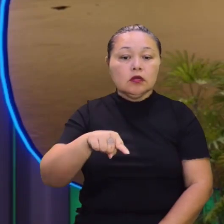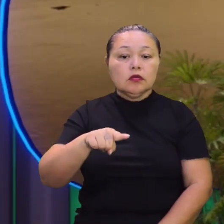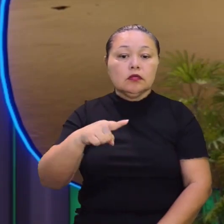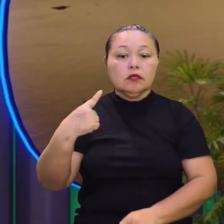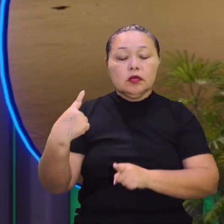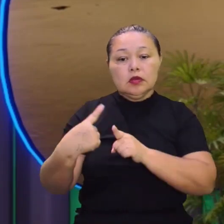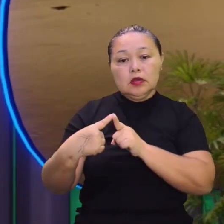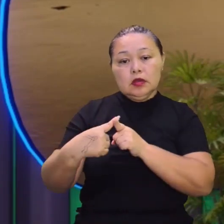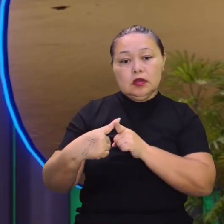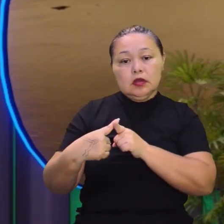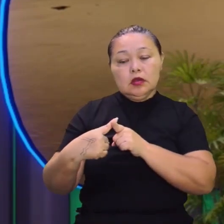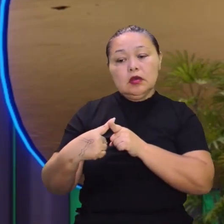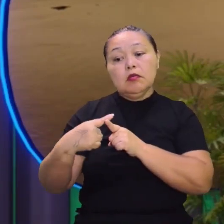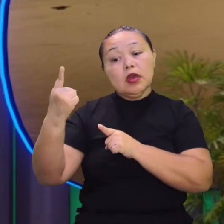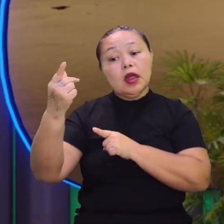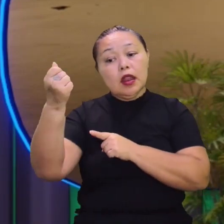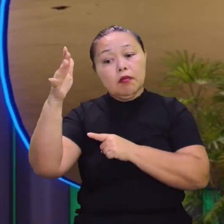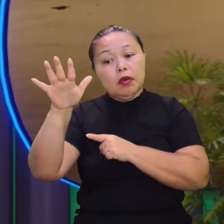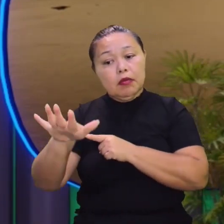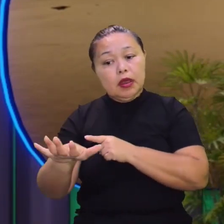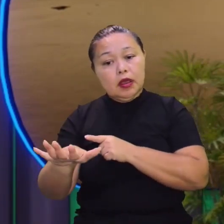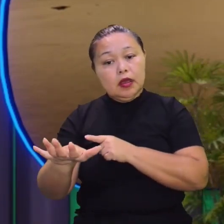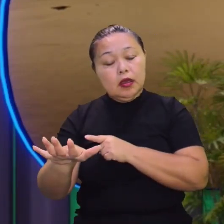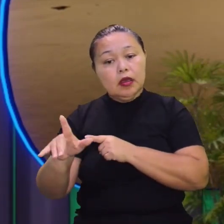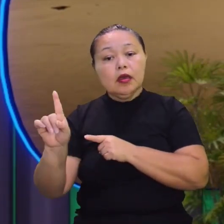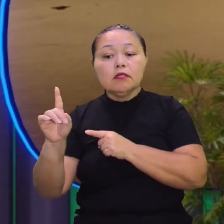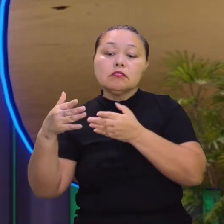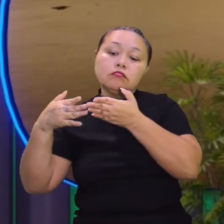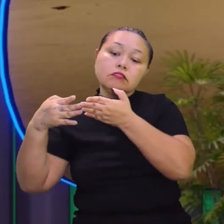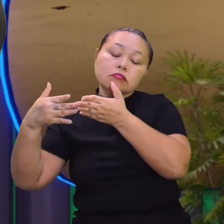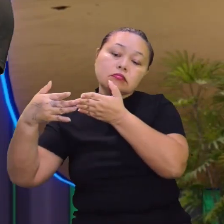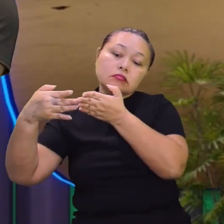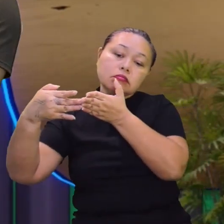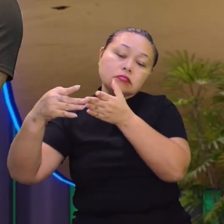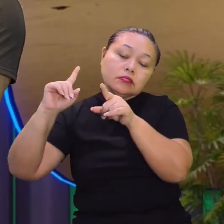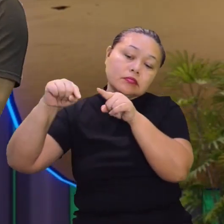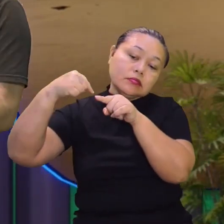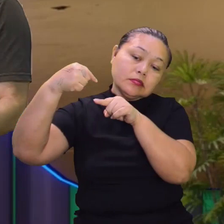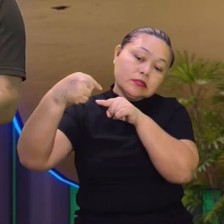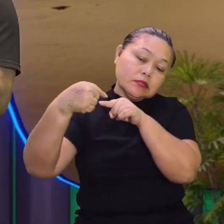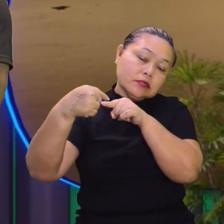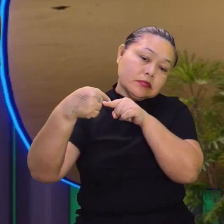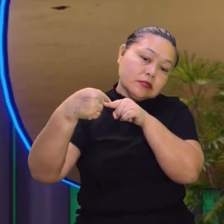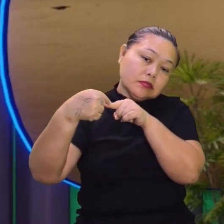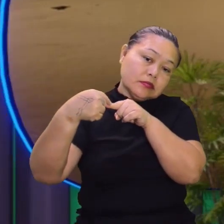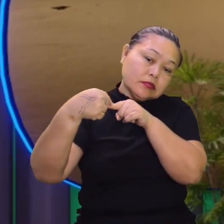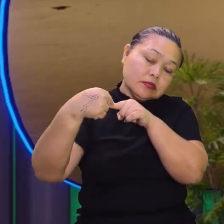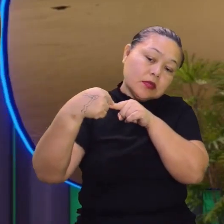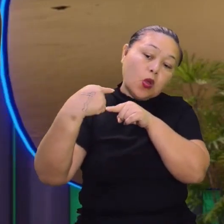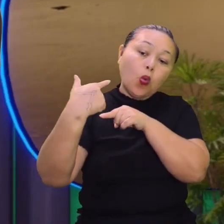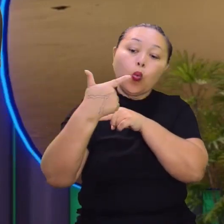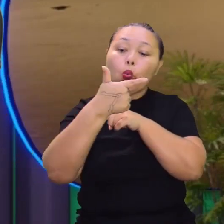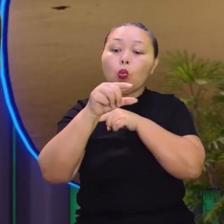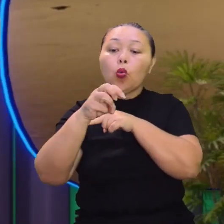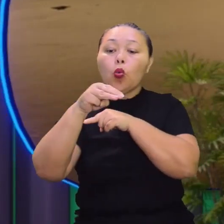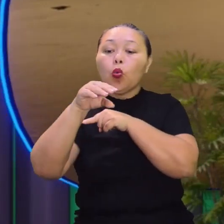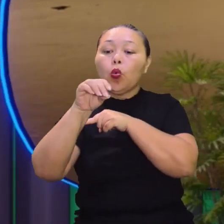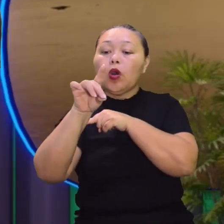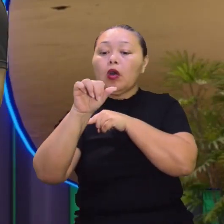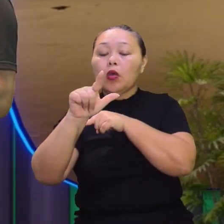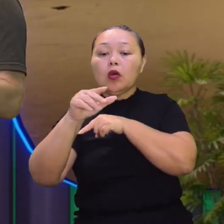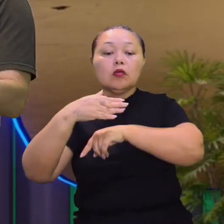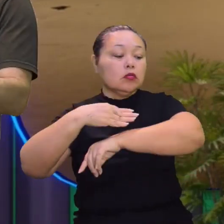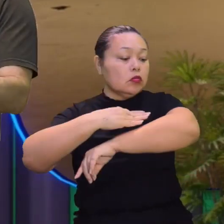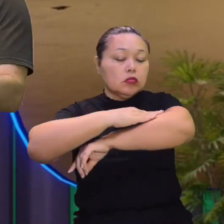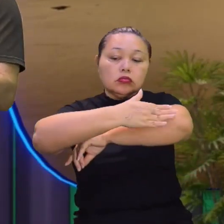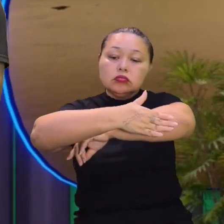pensar, por que lá é mais barato? Porque vem pela hidrovia. Muito bem. E aí depois daqui pega um outro modal, que é